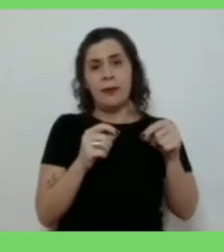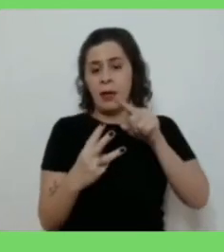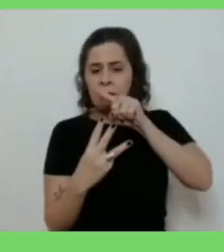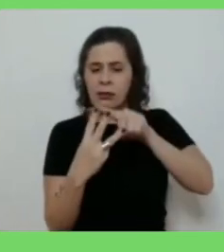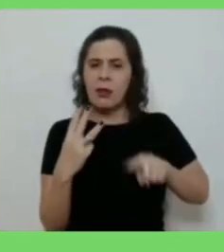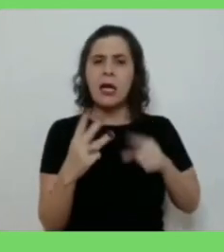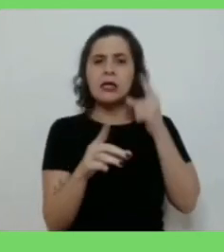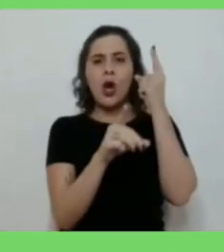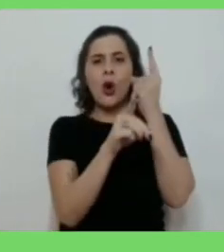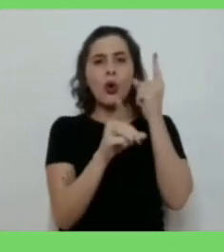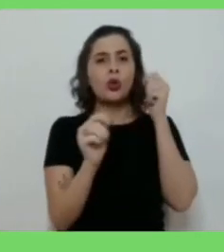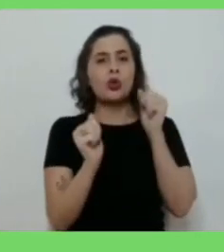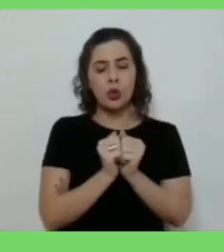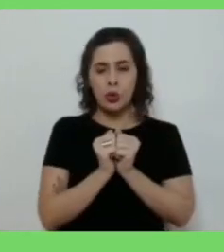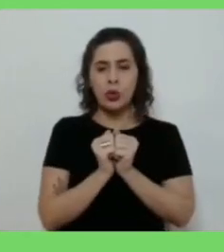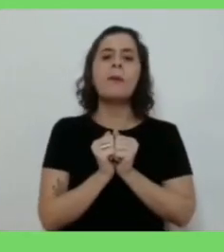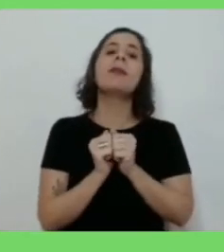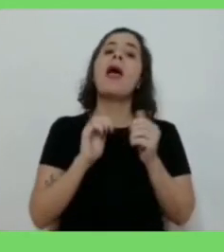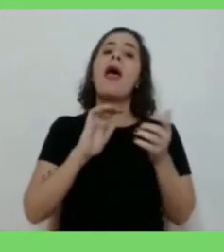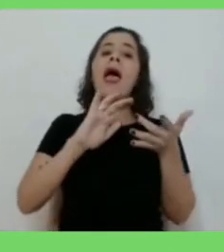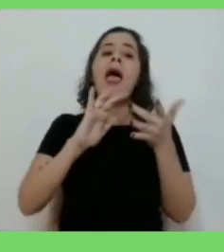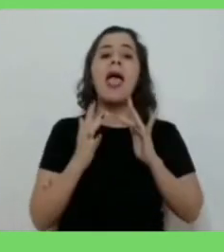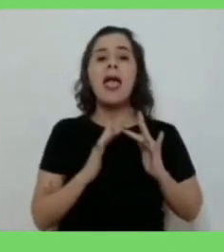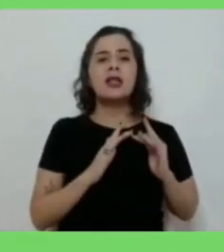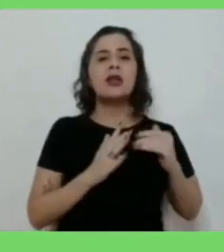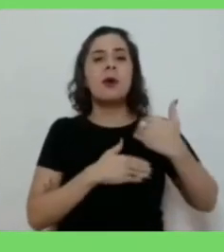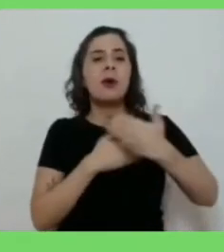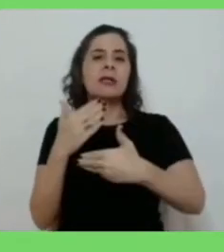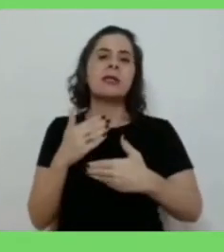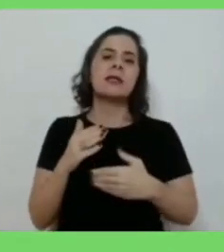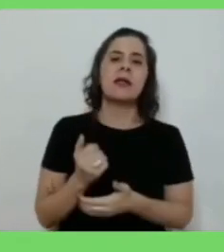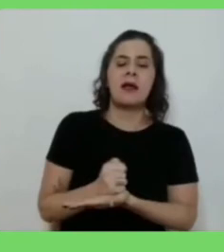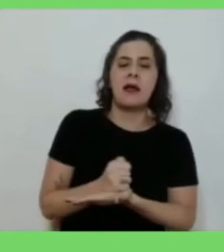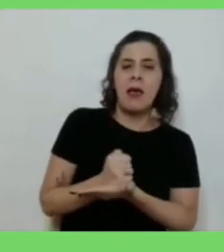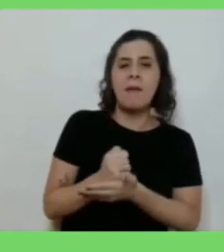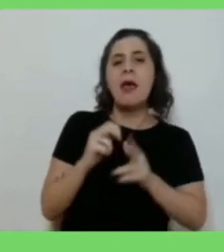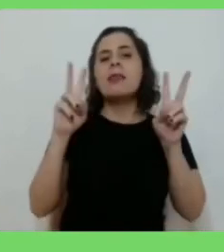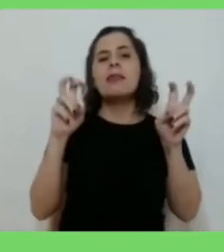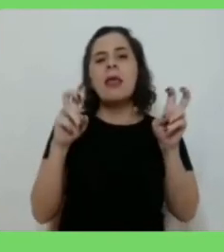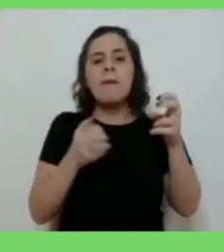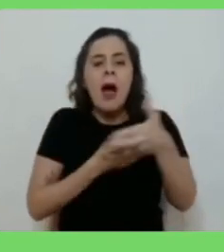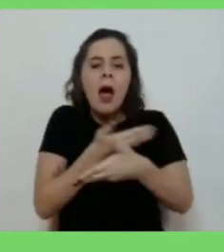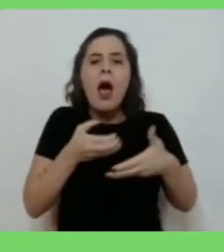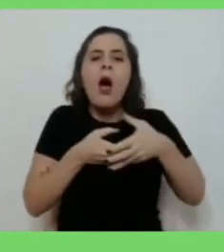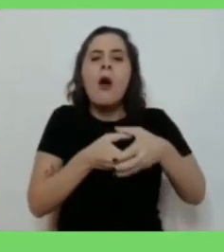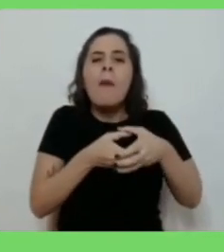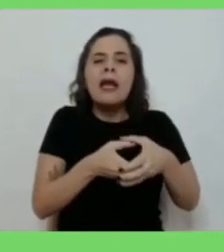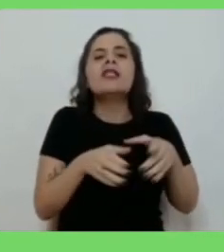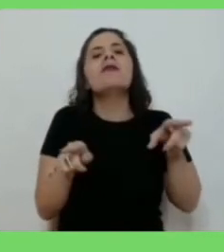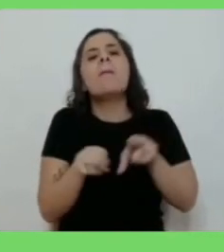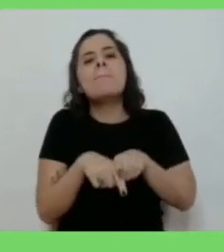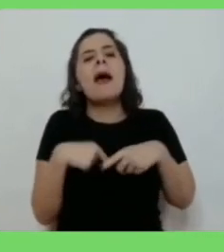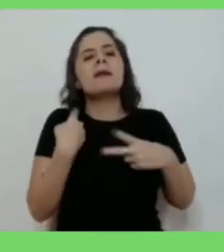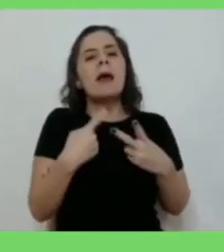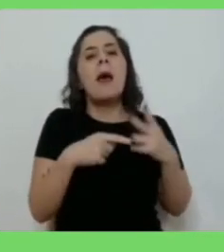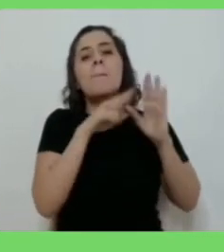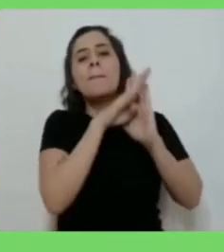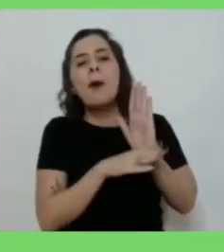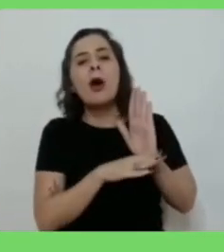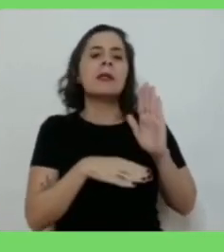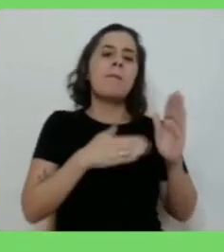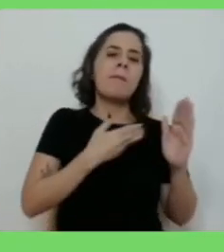Encontros com a rede Progressista de games com o tema cooperativismo e políticas públicas para games as